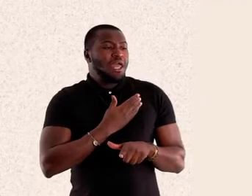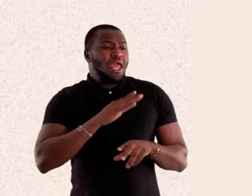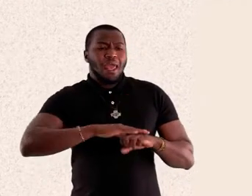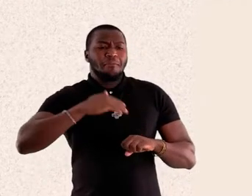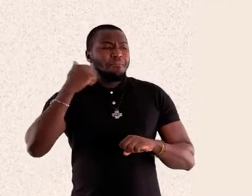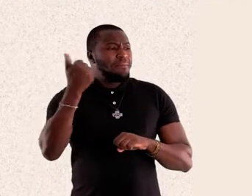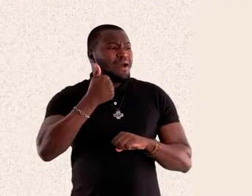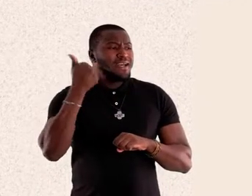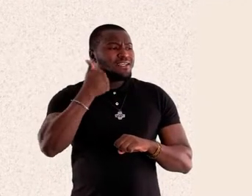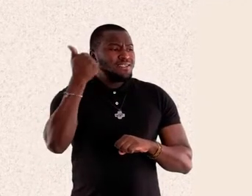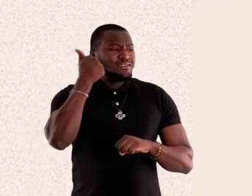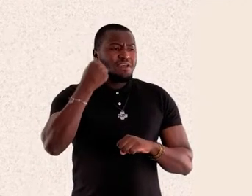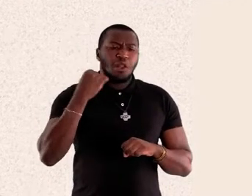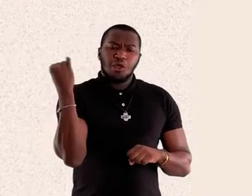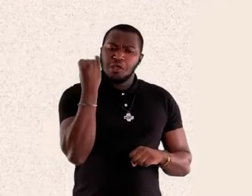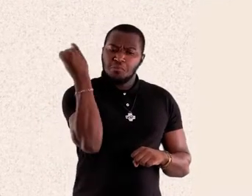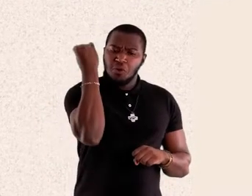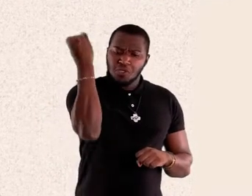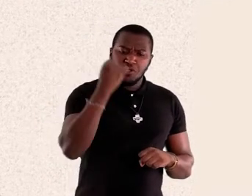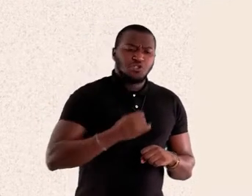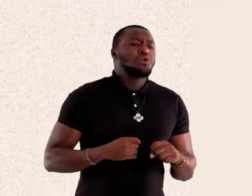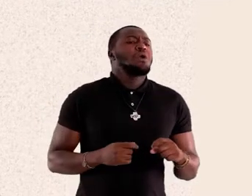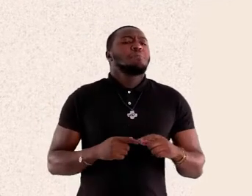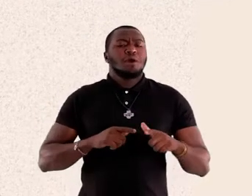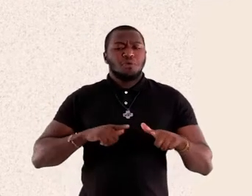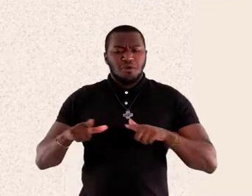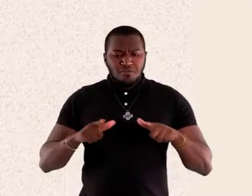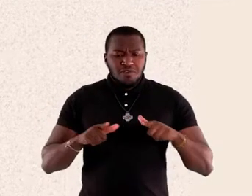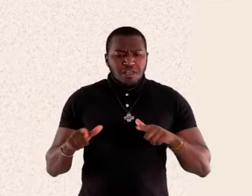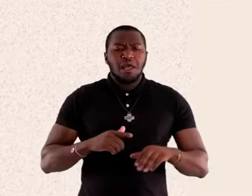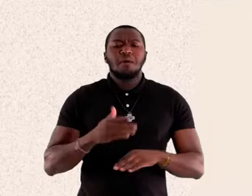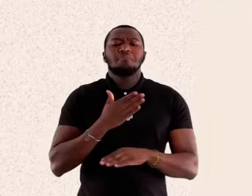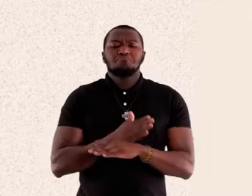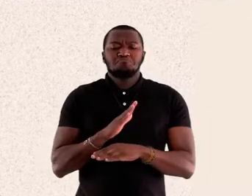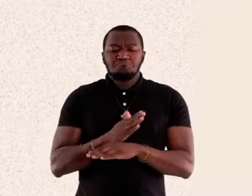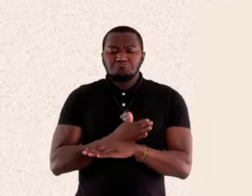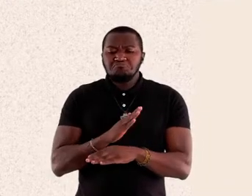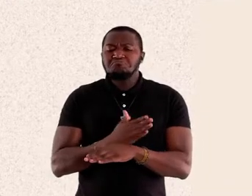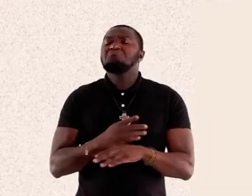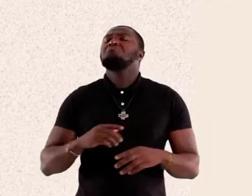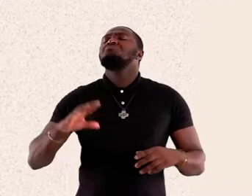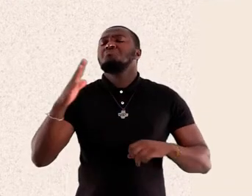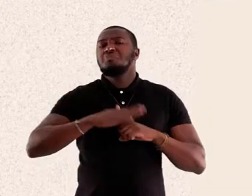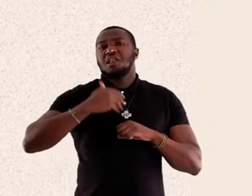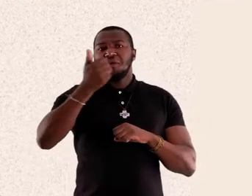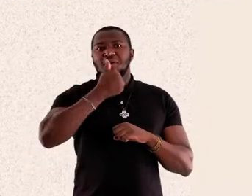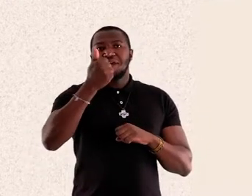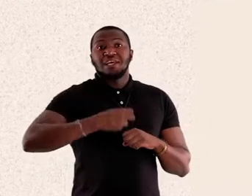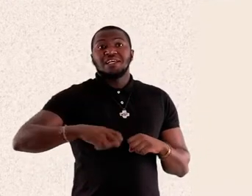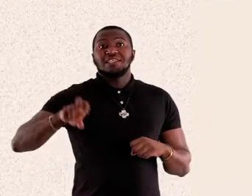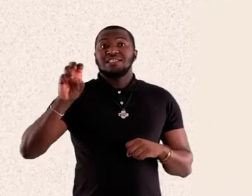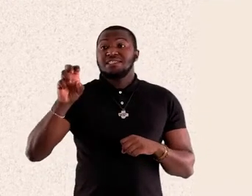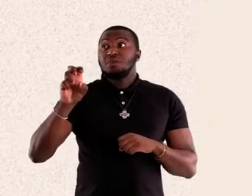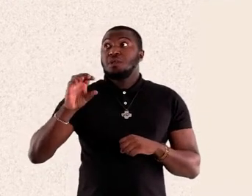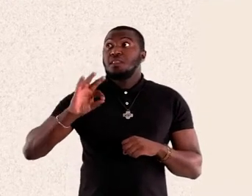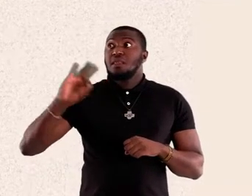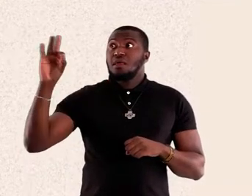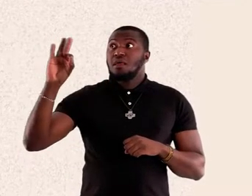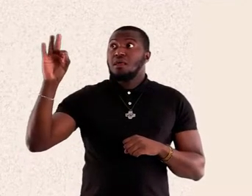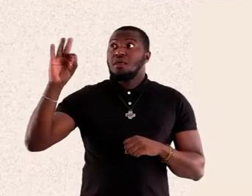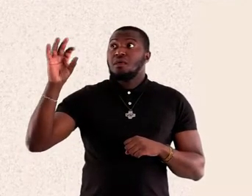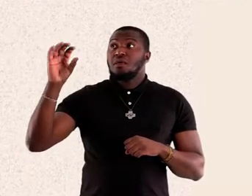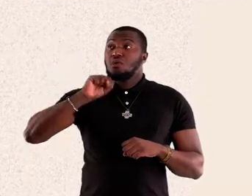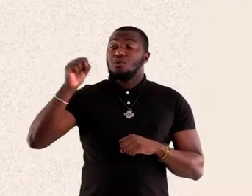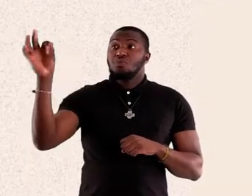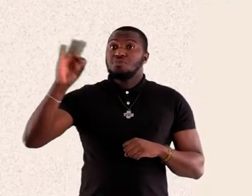mais crucial para uma vida profissional feliz em cinquenta por cento e cinquenta e oito por cento dos homens 74 por cento